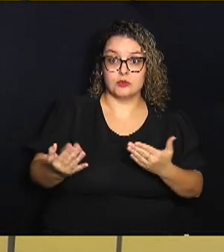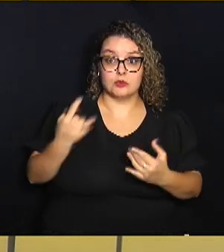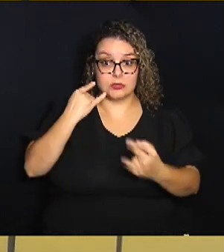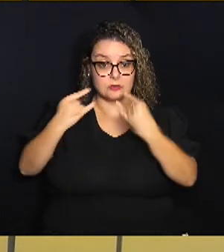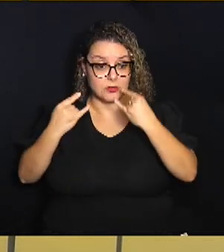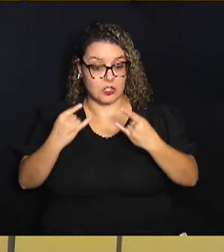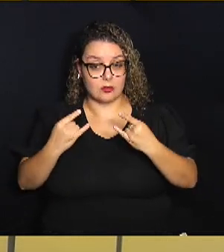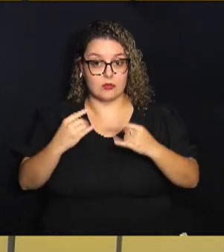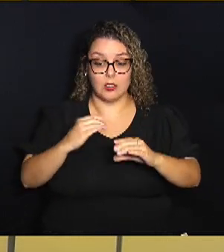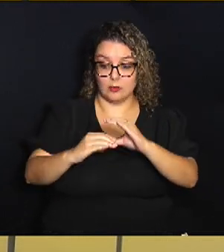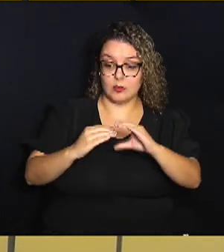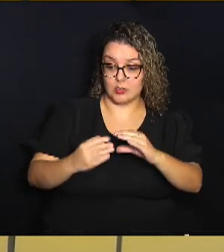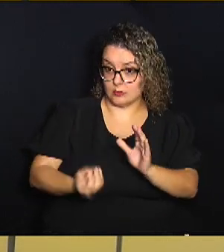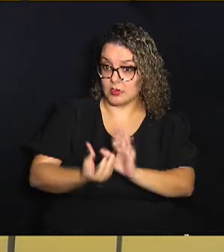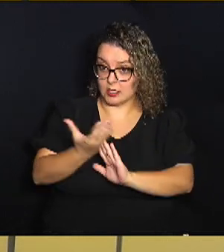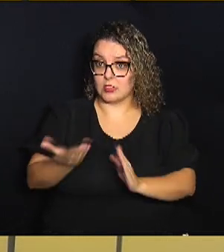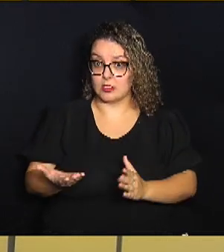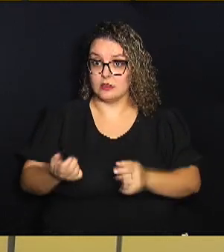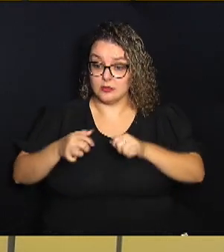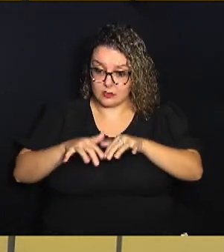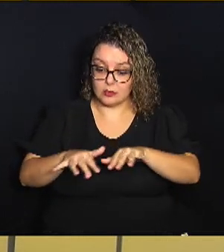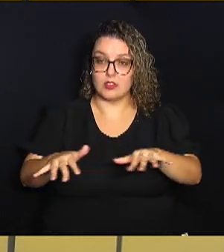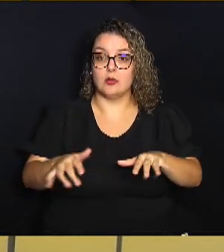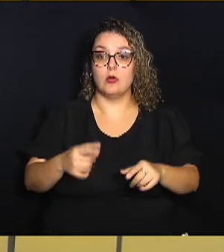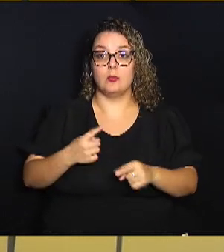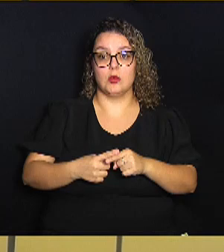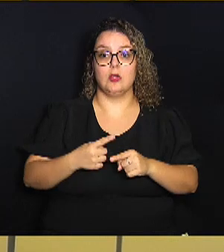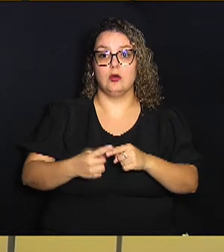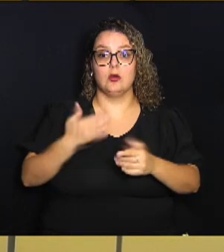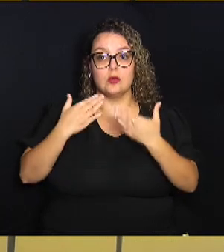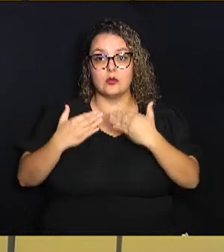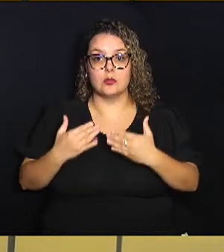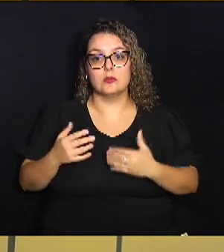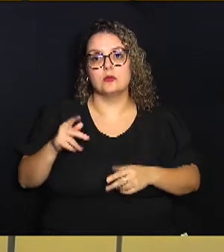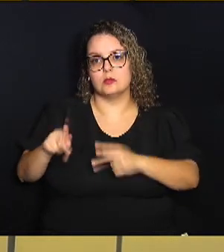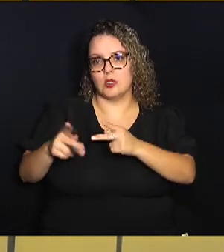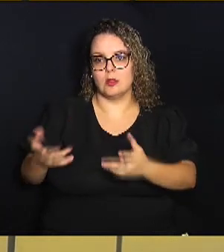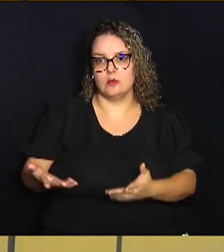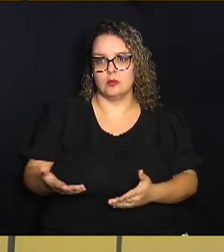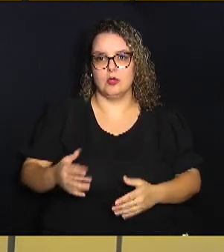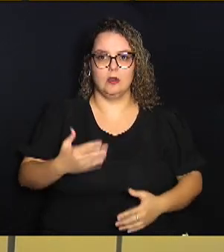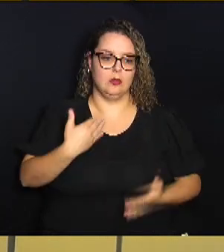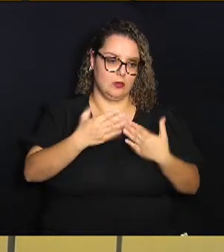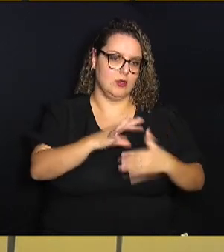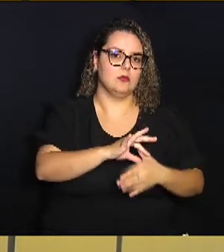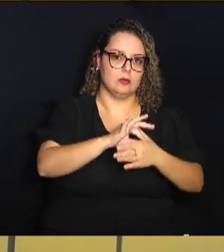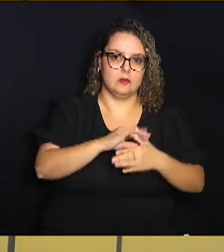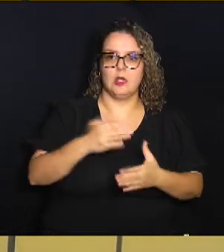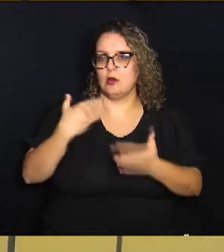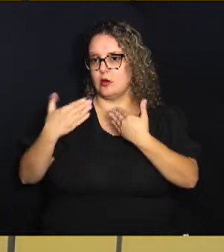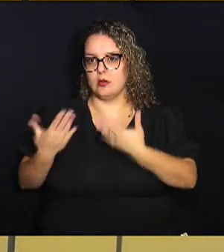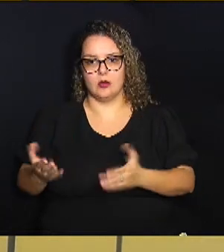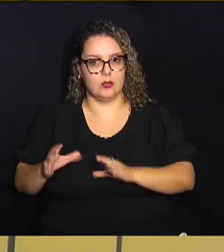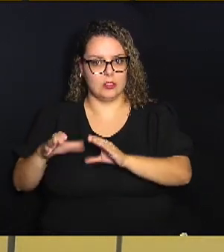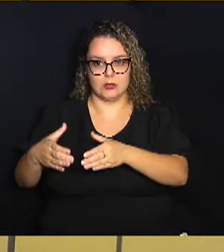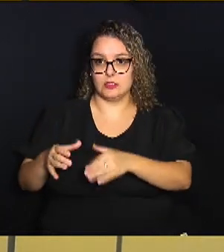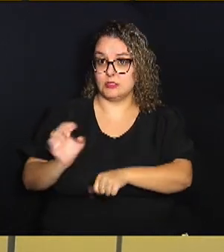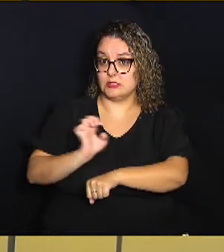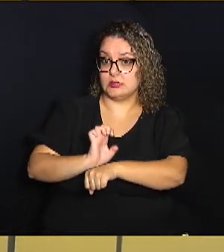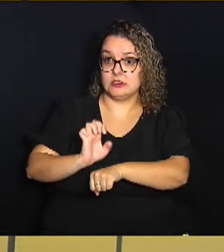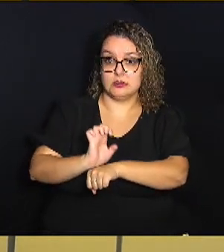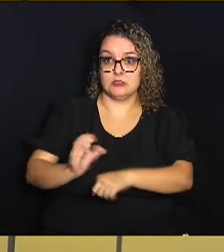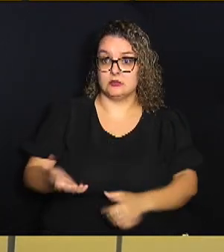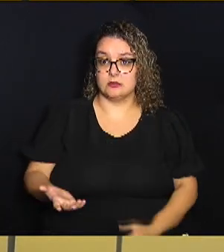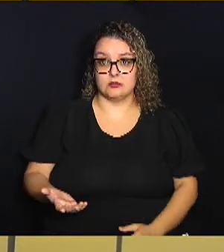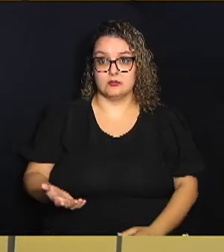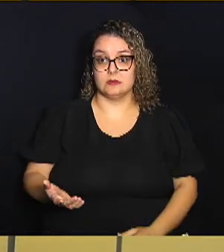em formar uma comunicação que flua. Porque quando eu converso com os dois públicos, eu converso mais com lideranças, mas já conversei, por exemplo, com times de estagiários, a dor é